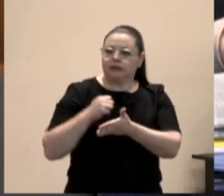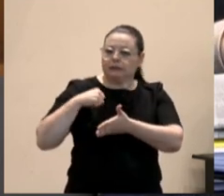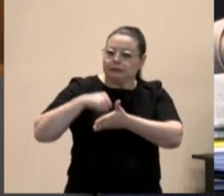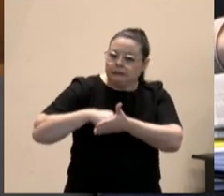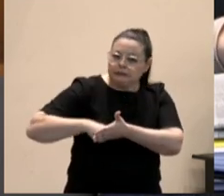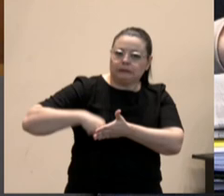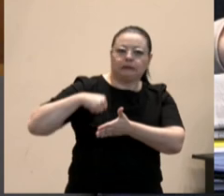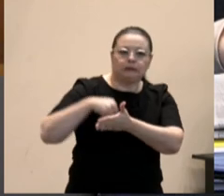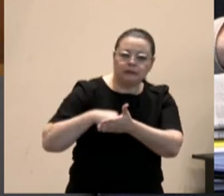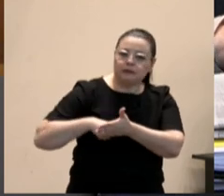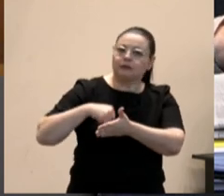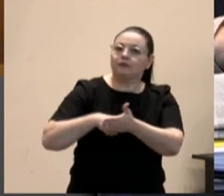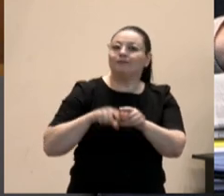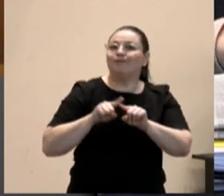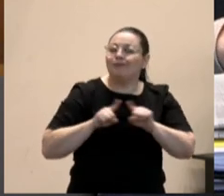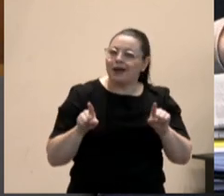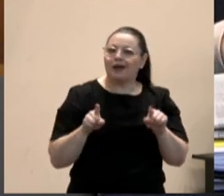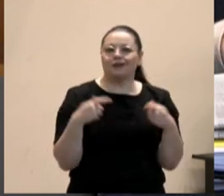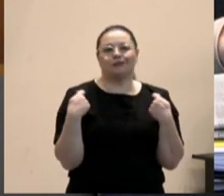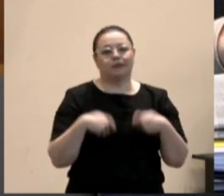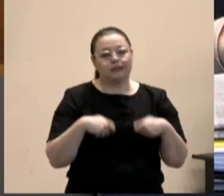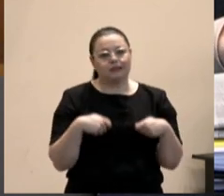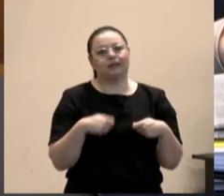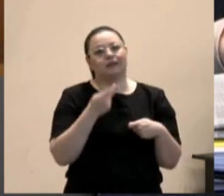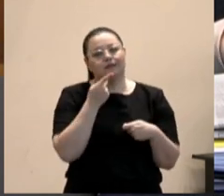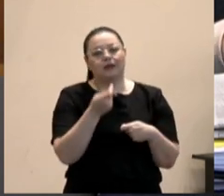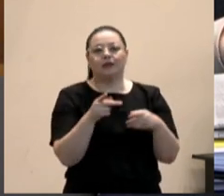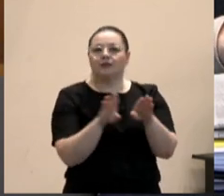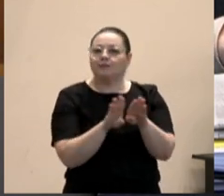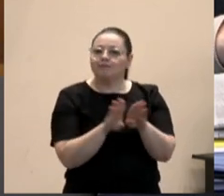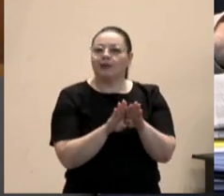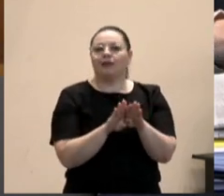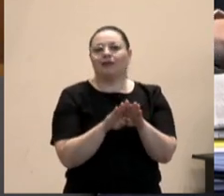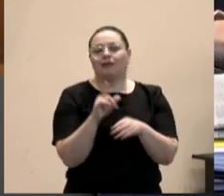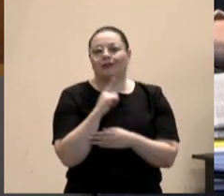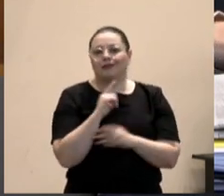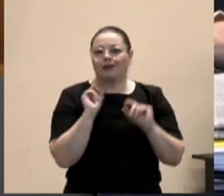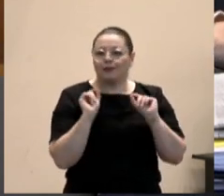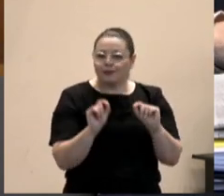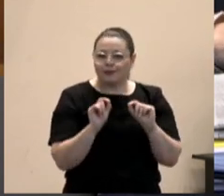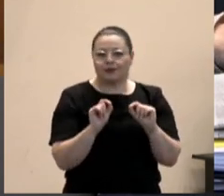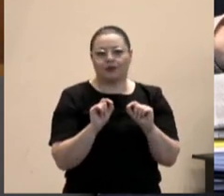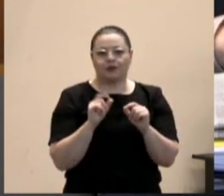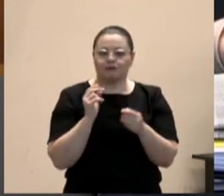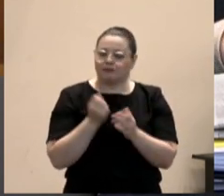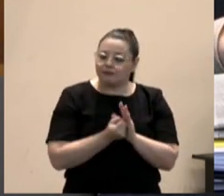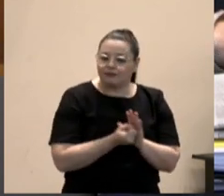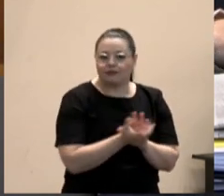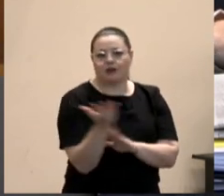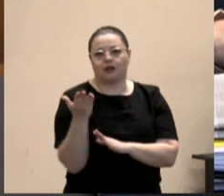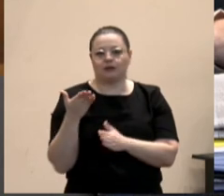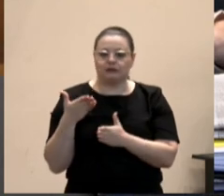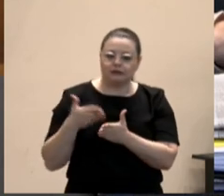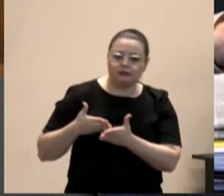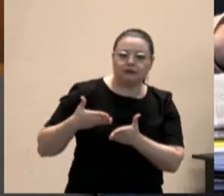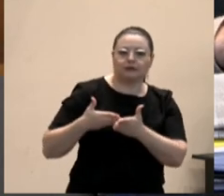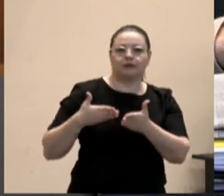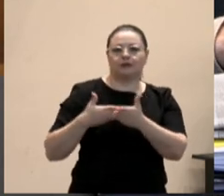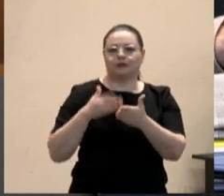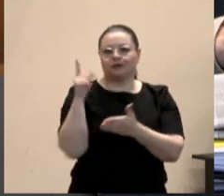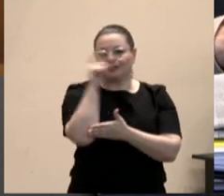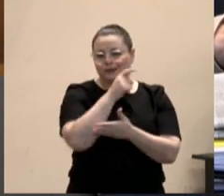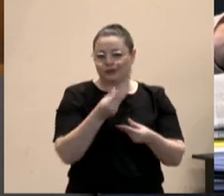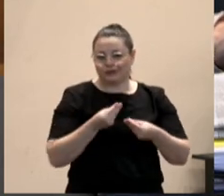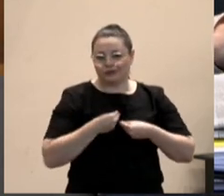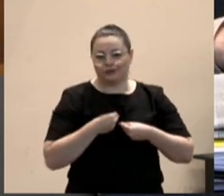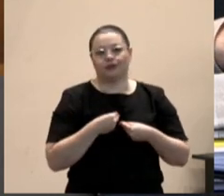Mas é preciso dizer que temos uma conjuntura difícil. Né? Me lembrei, tenho